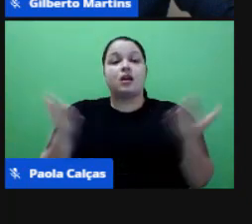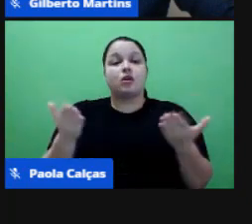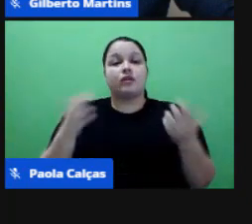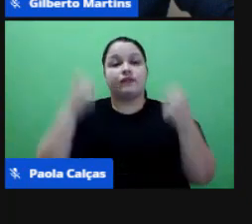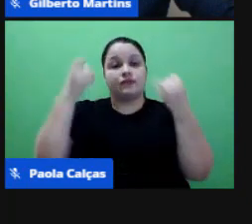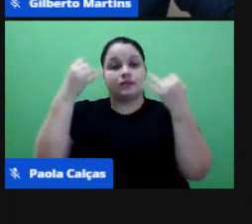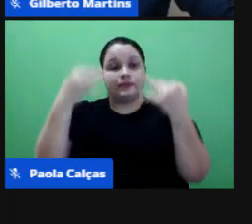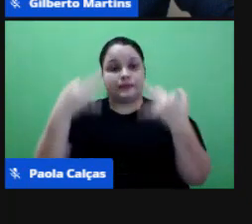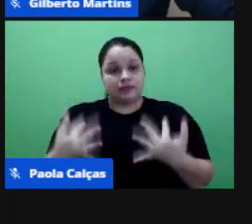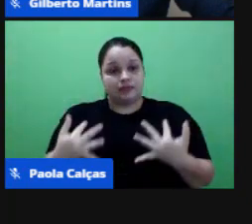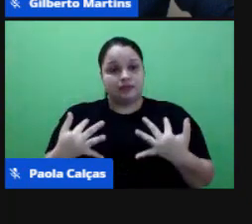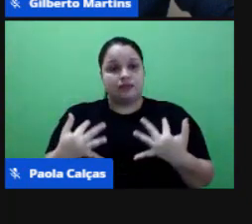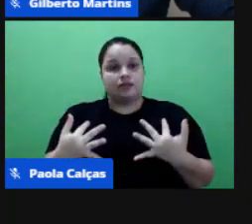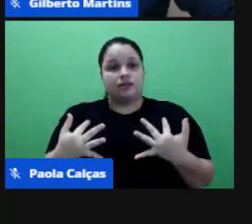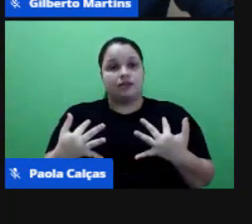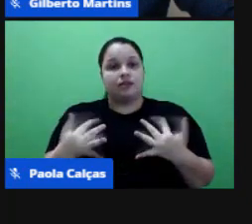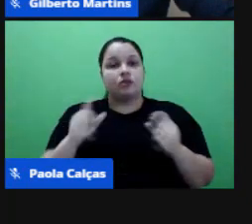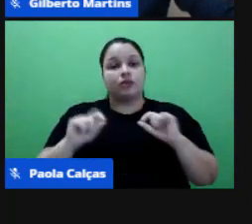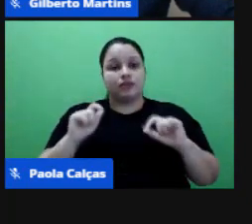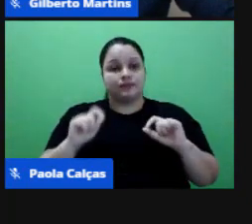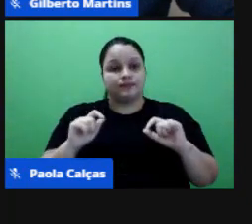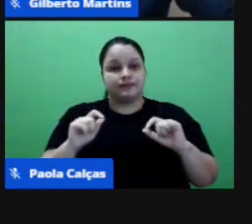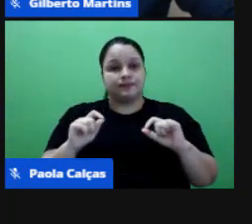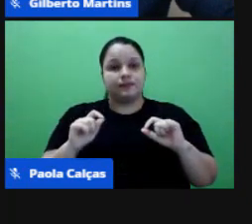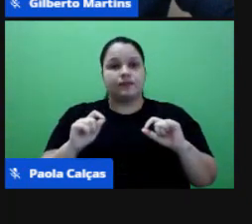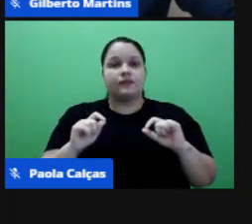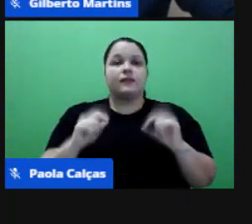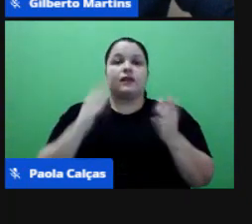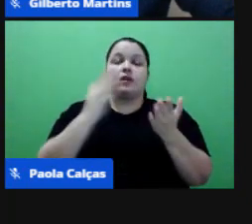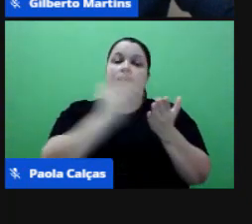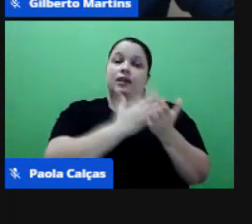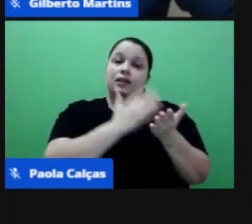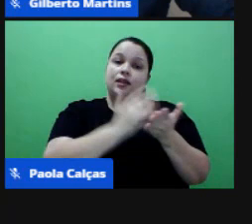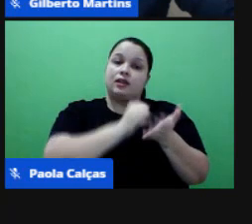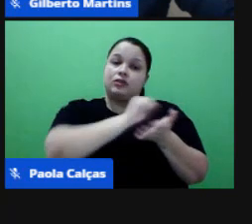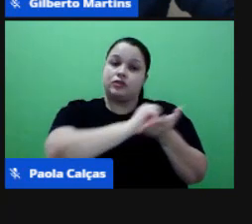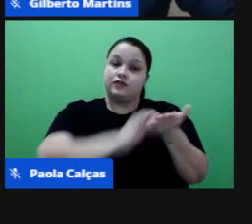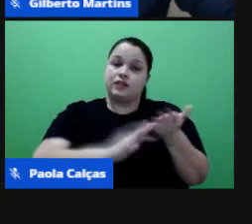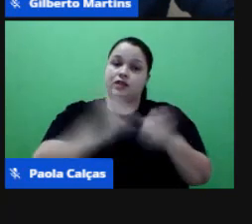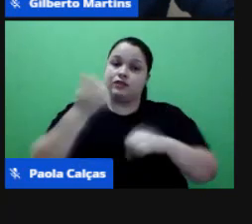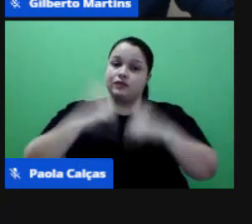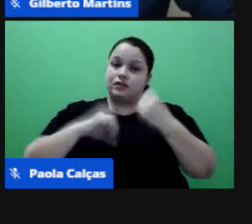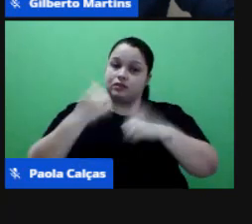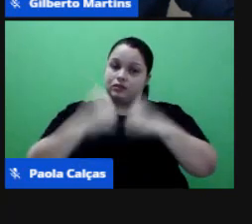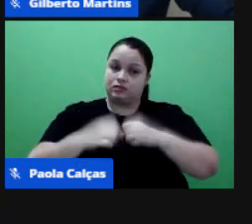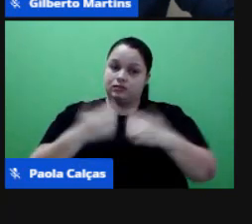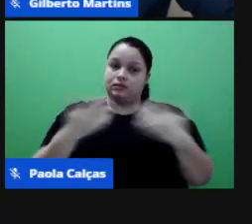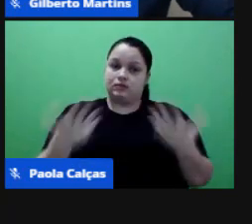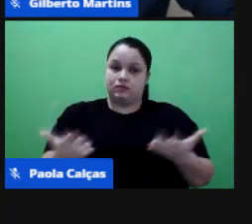dar sequência com o caderno de atividades diagnósticas com o professor Gilberto.